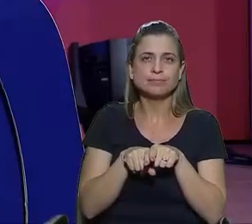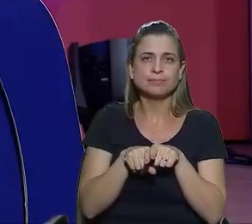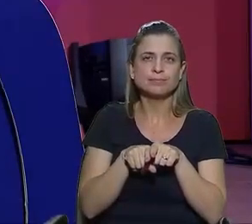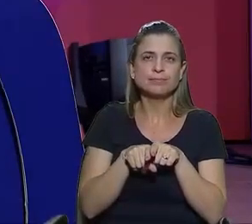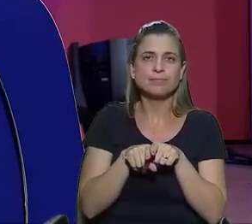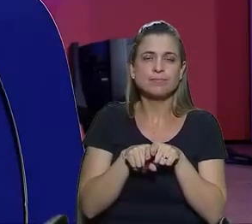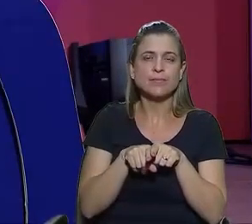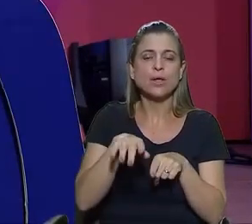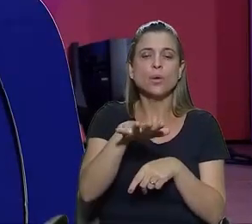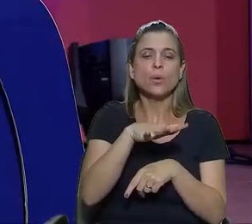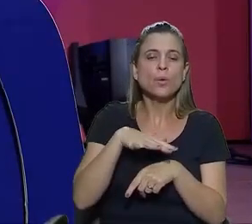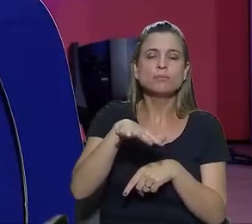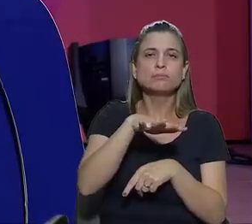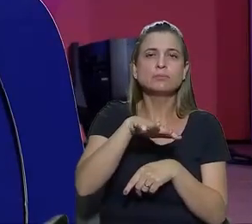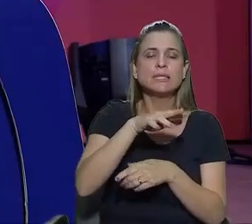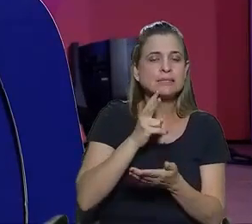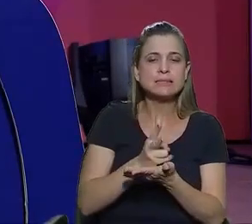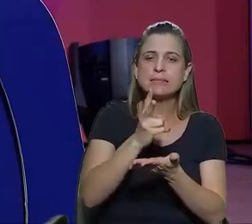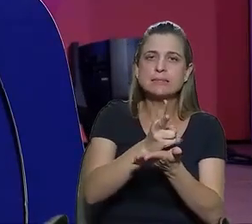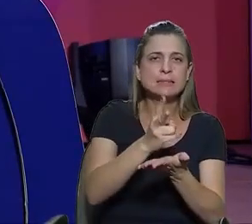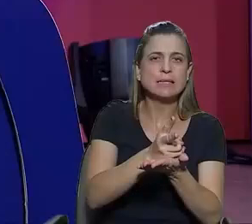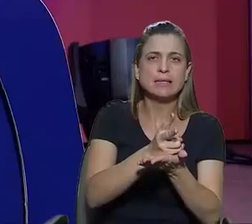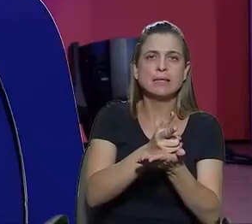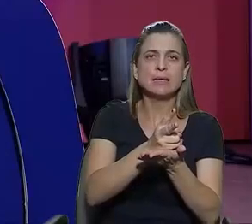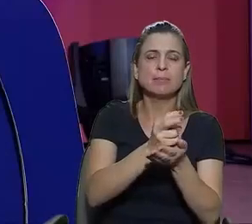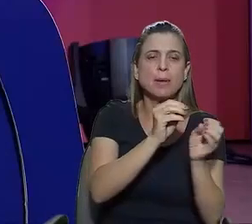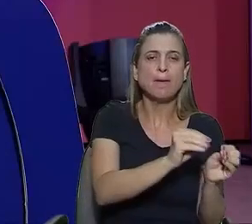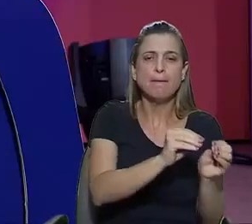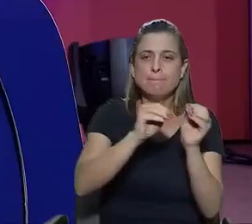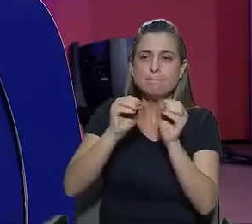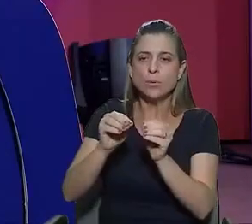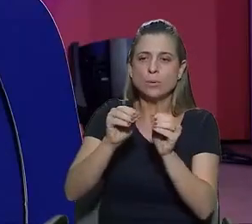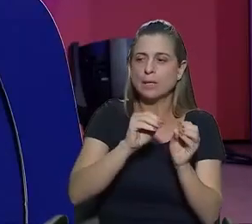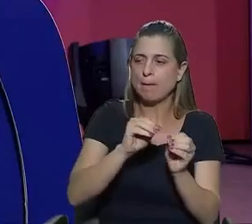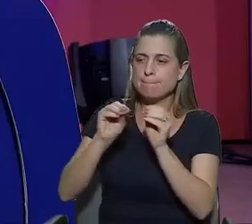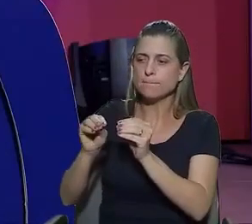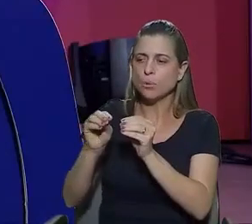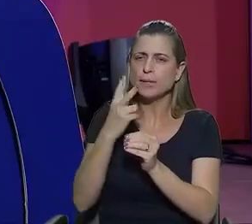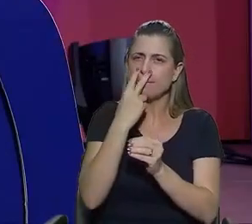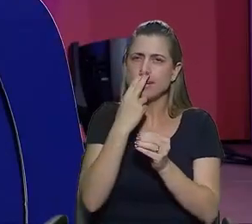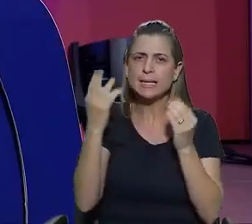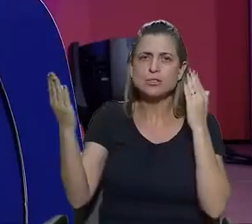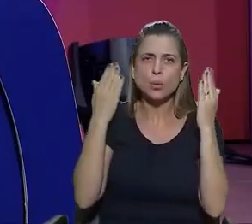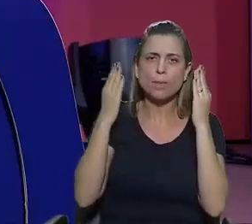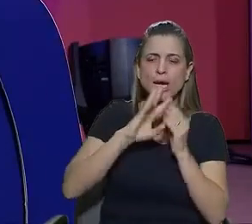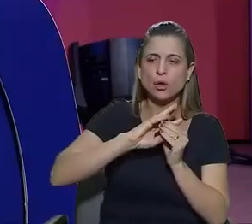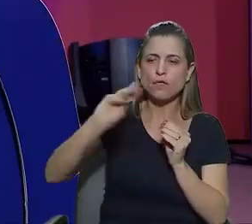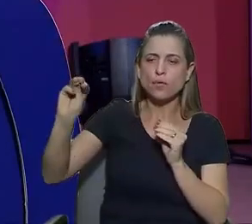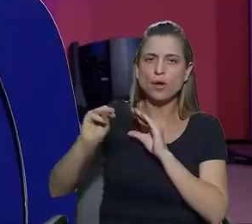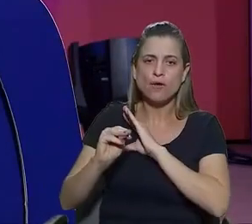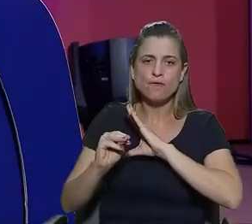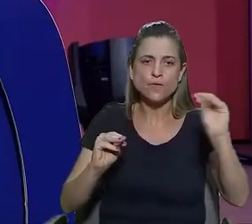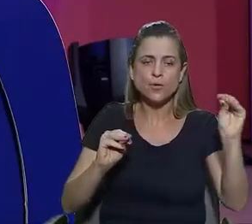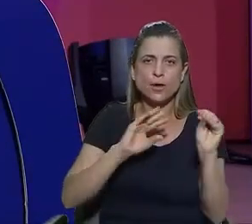um espaço em que ele está sempre em deslocamento. É quase como se ele estivesse sempre em fuga. Né? Ele quer estar